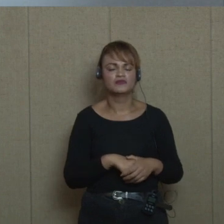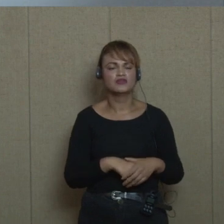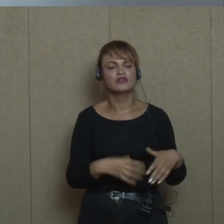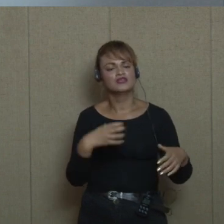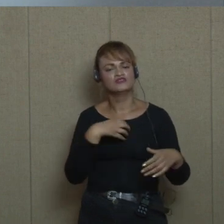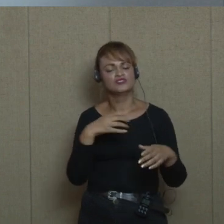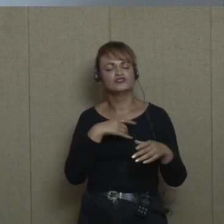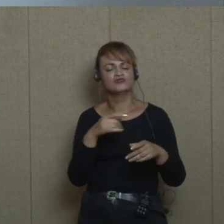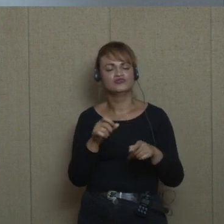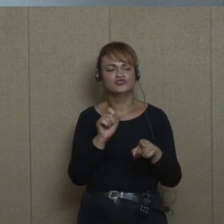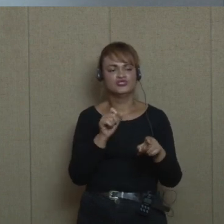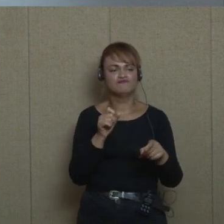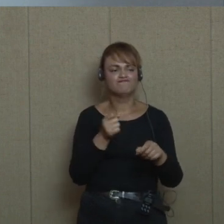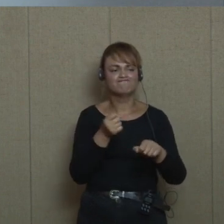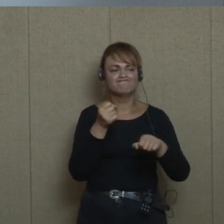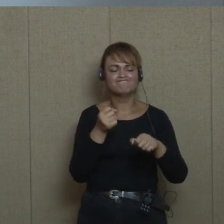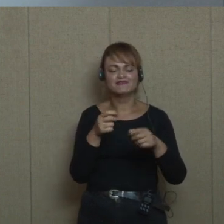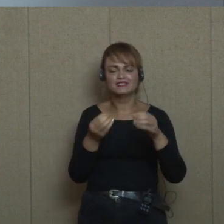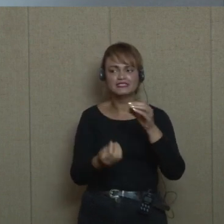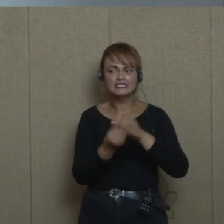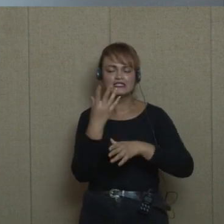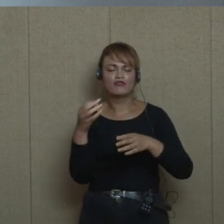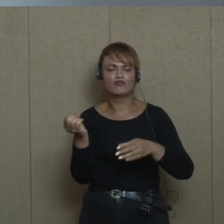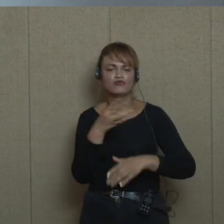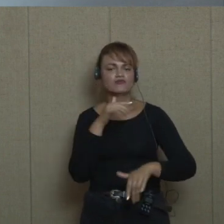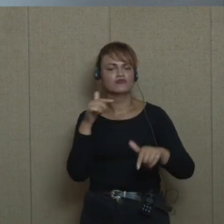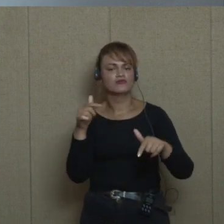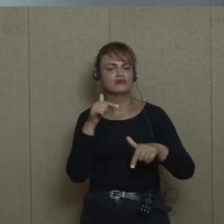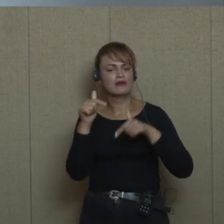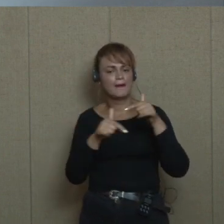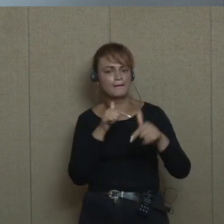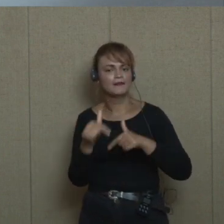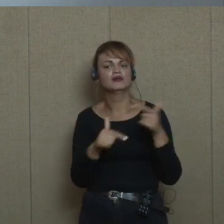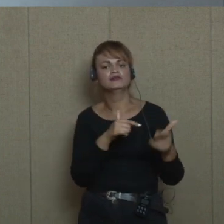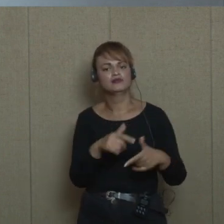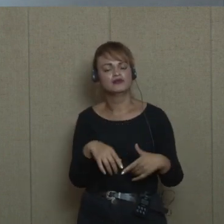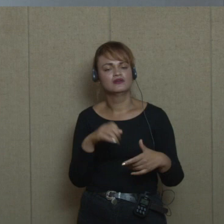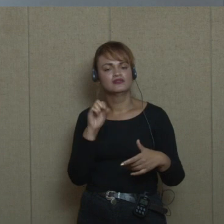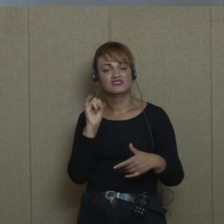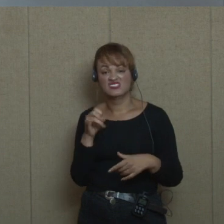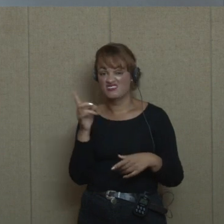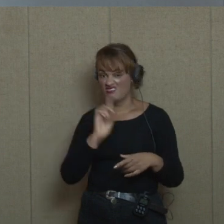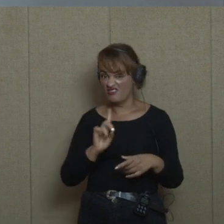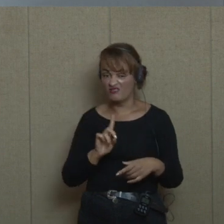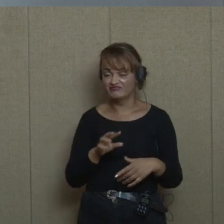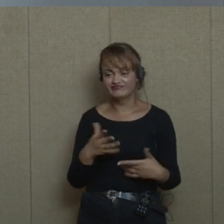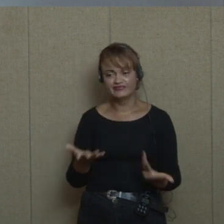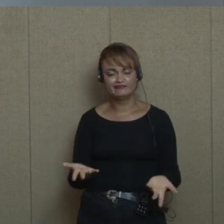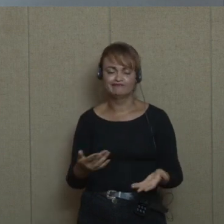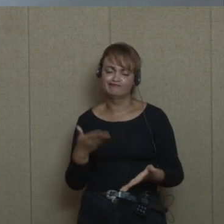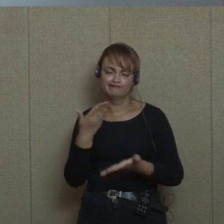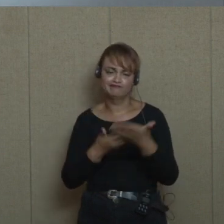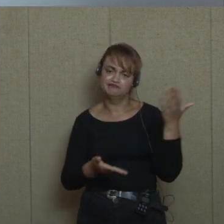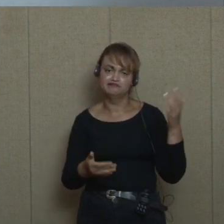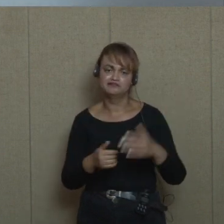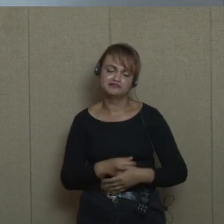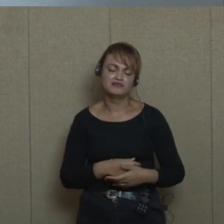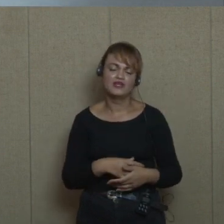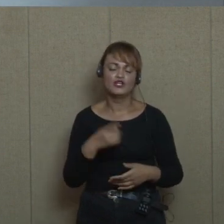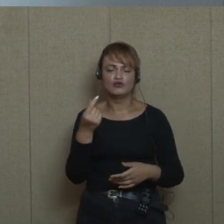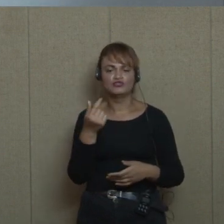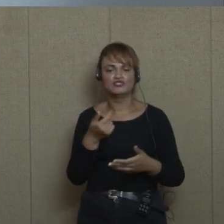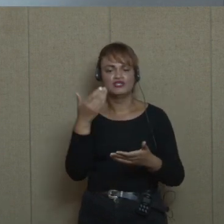criarmos empregos, novos empregos. De outra forma, isso não vai funcionar. O que nós estamos gastando agora